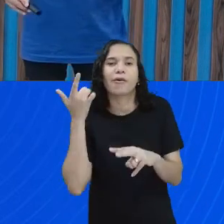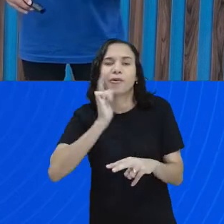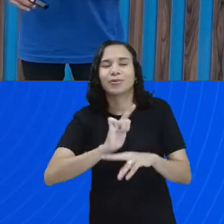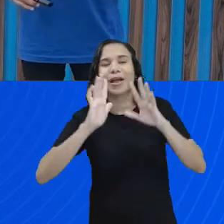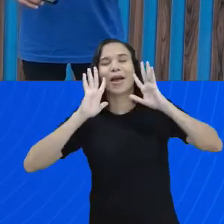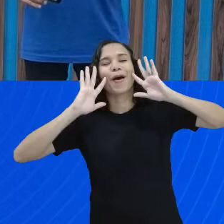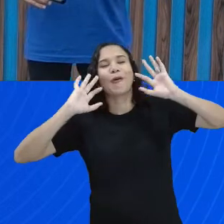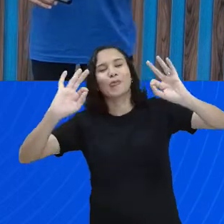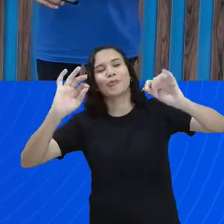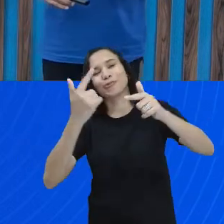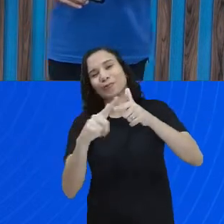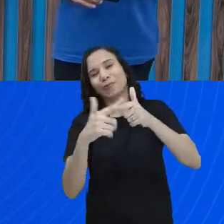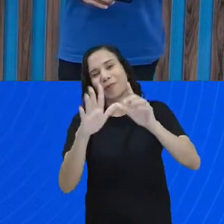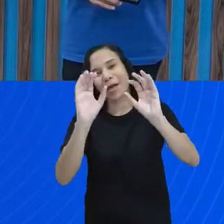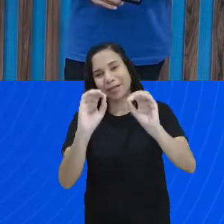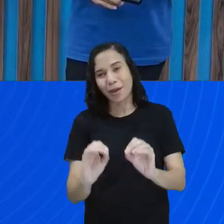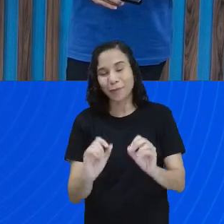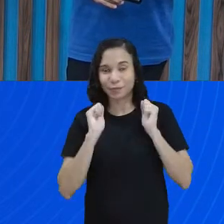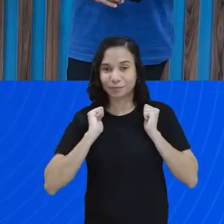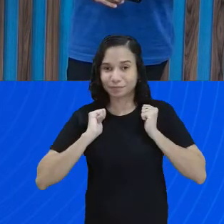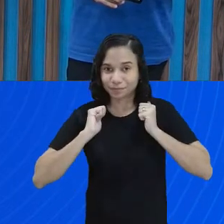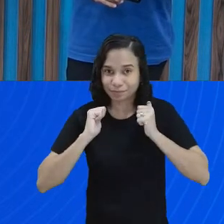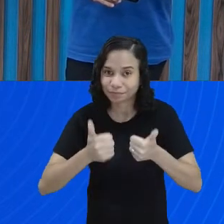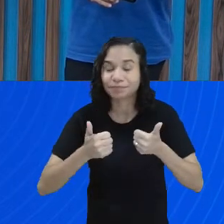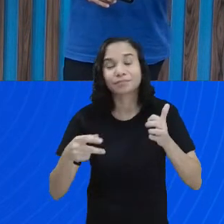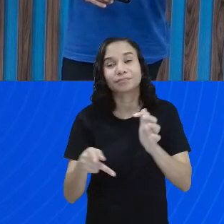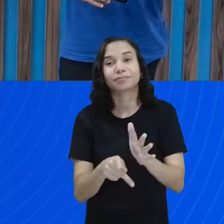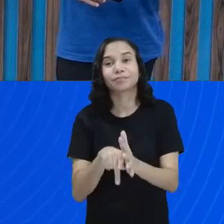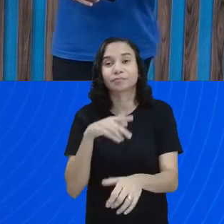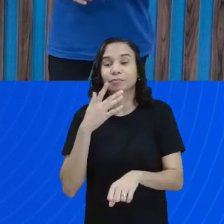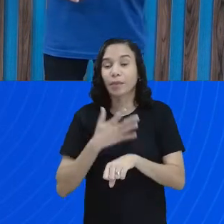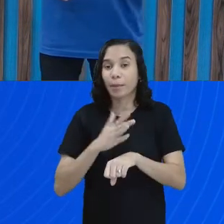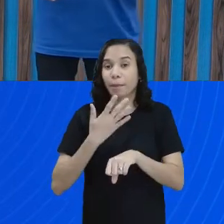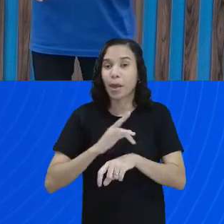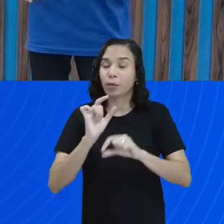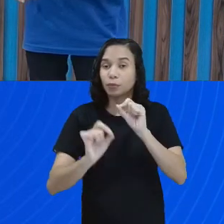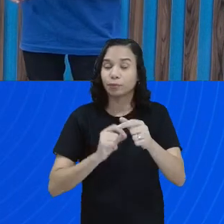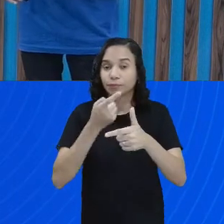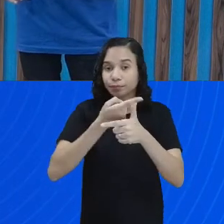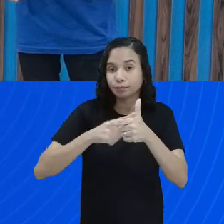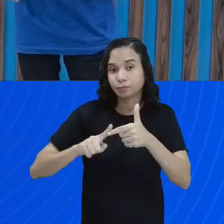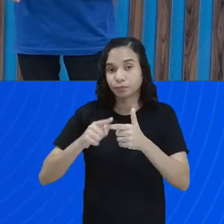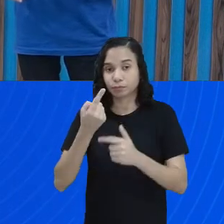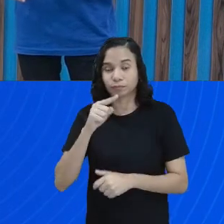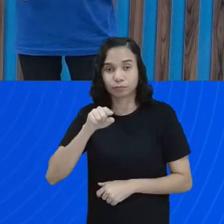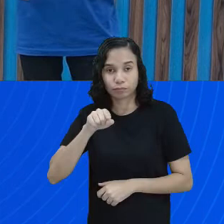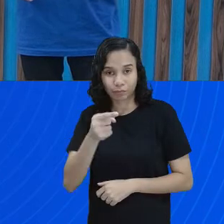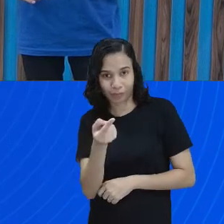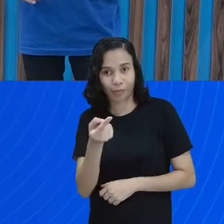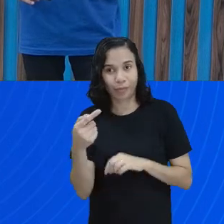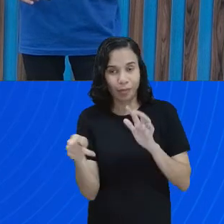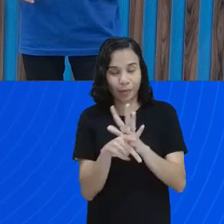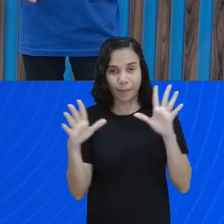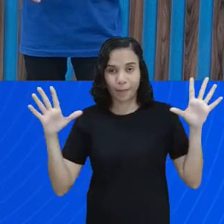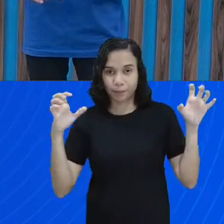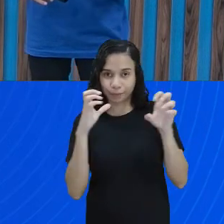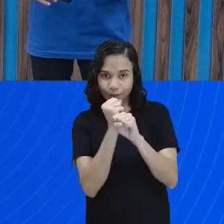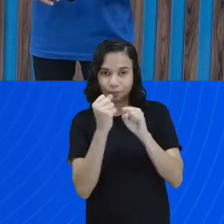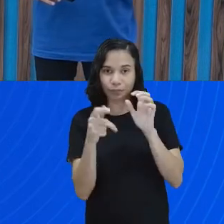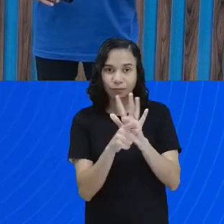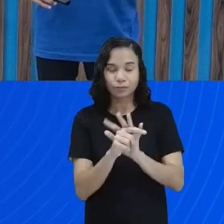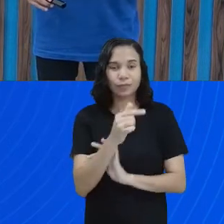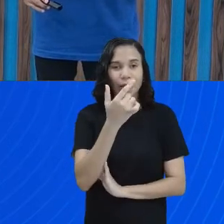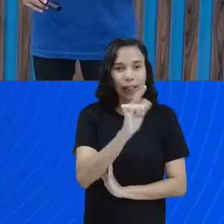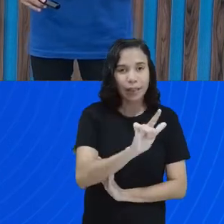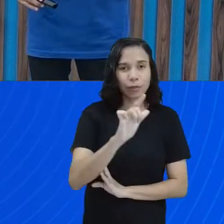boa, sem problema nenhum, tá bom? Então, o método prático é você dividir por 1000. Se for esse cálculo de litro